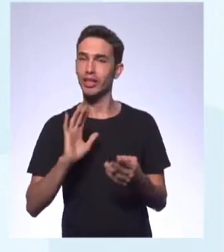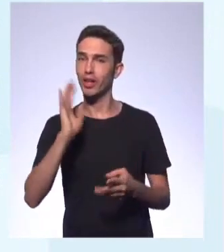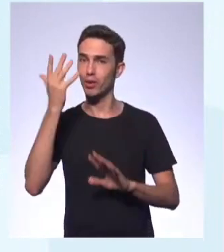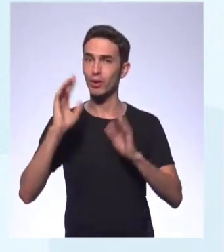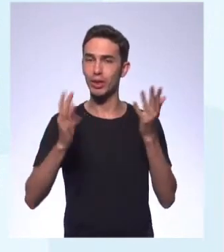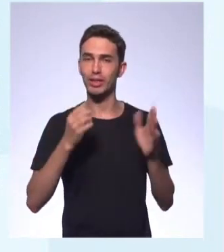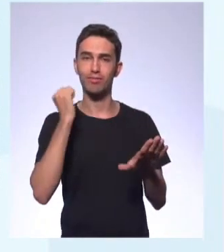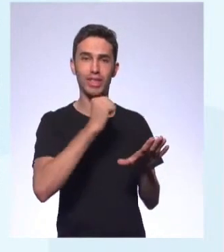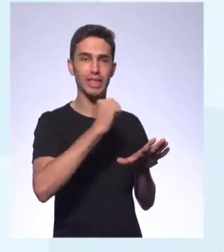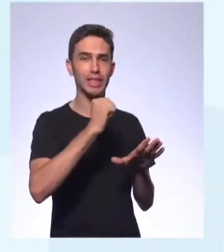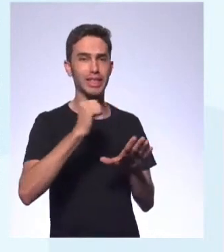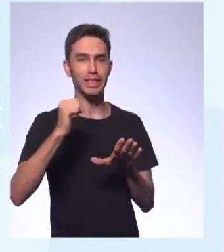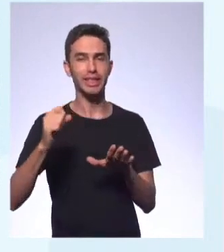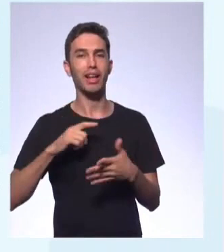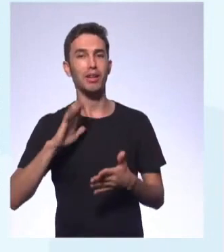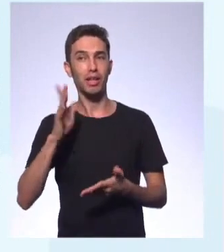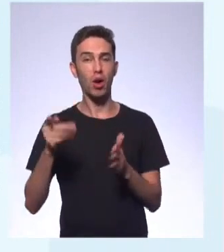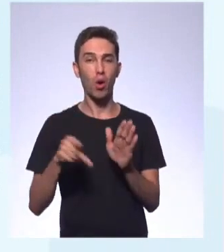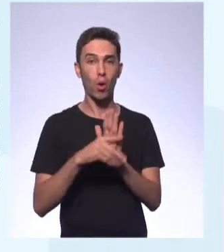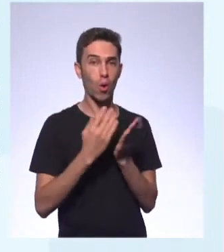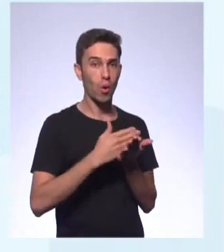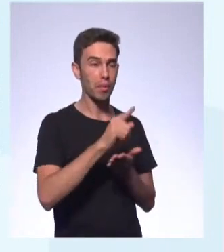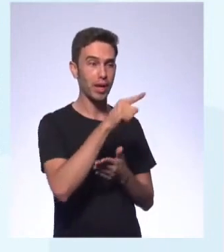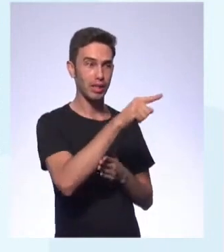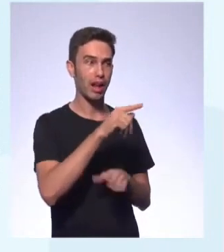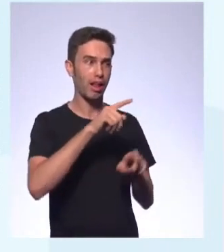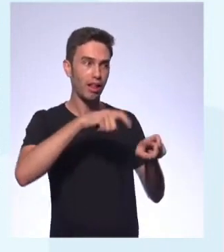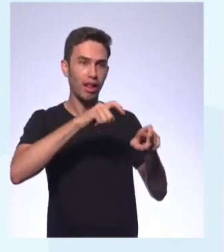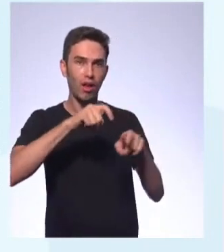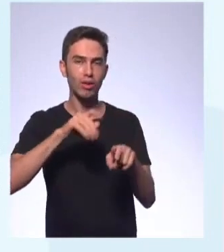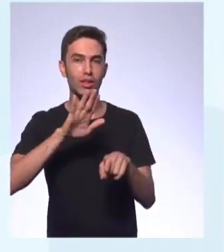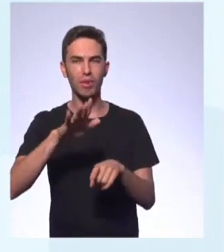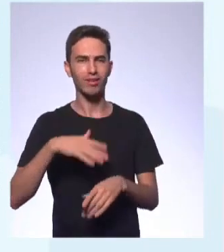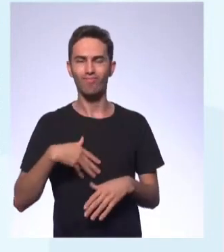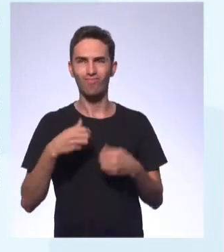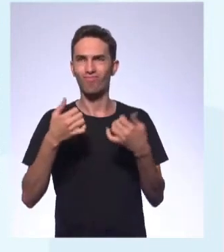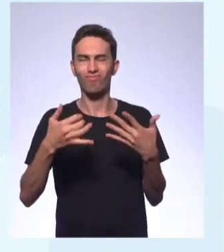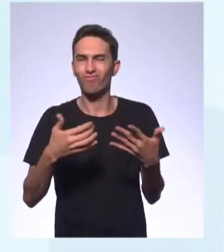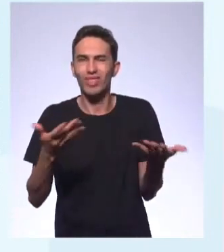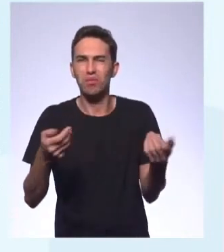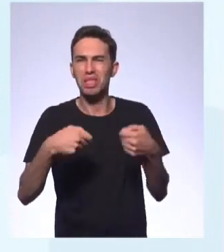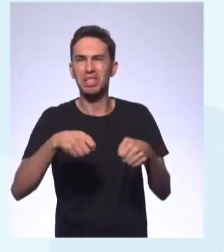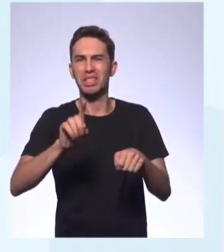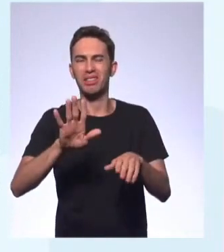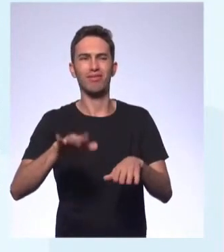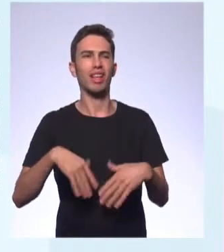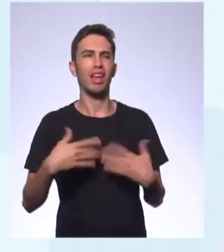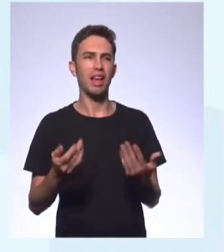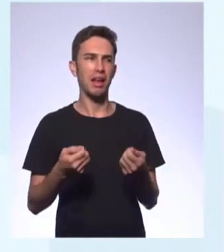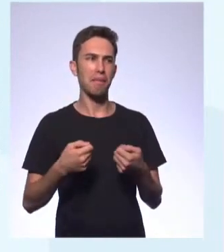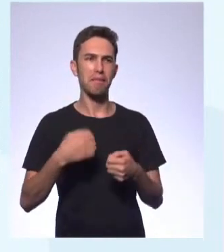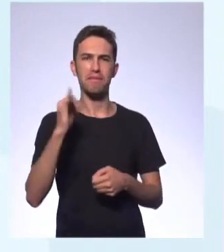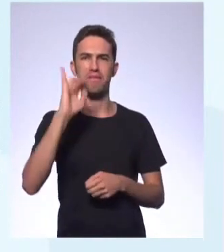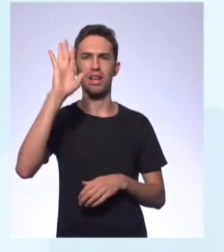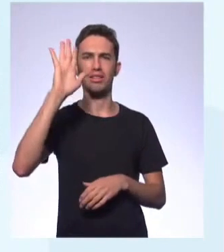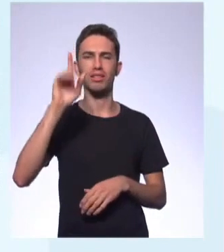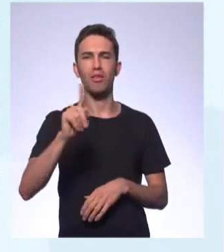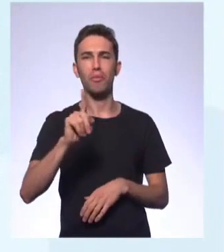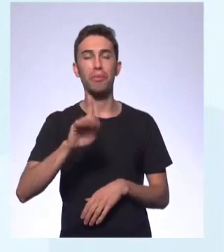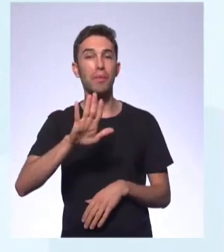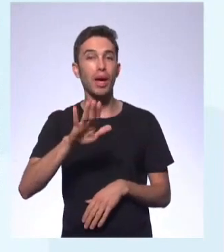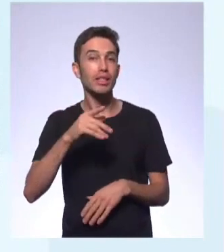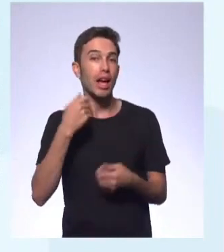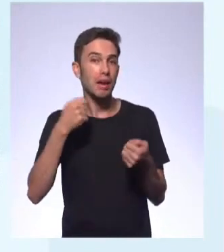que parte da gente da roça, mas não vale a pena. É coisa sem valia e só pode interessar a especialistas